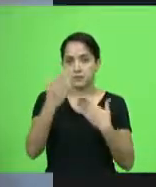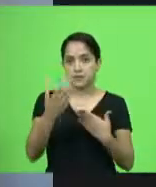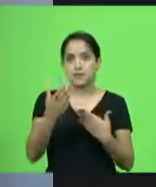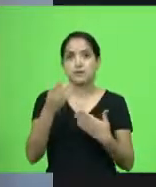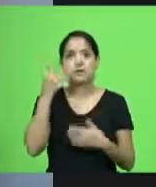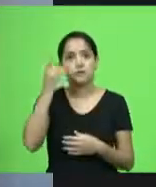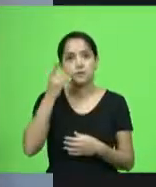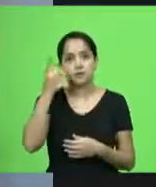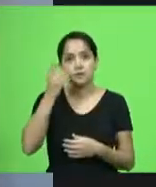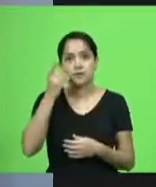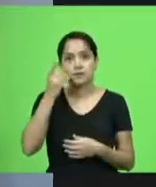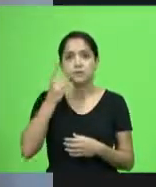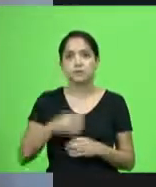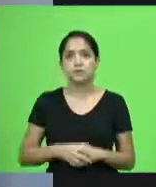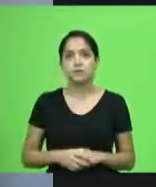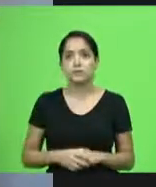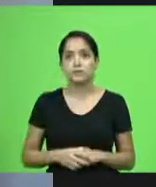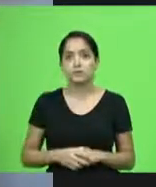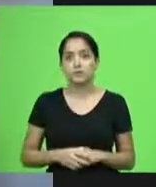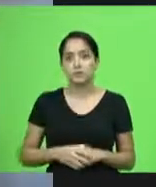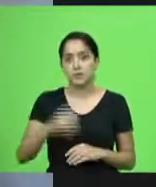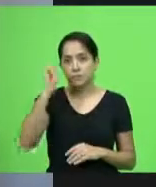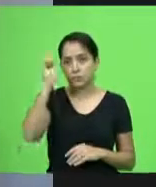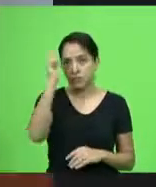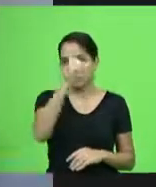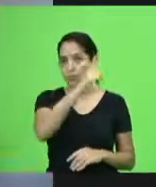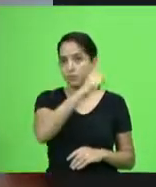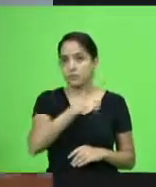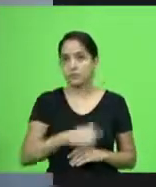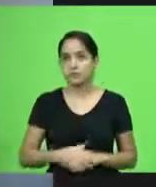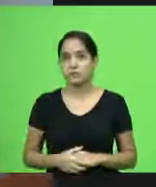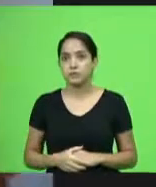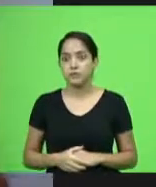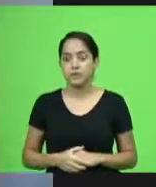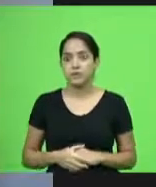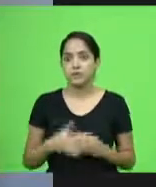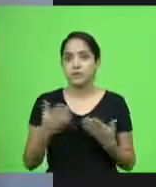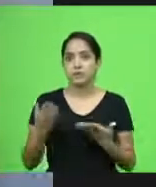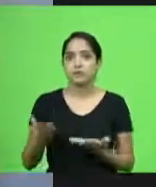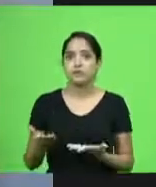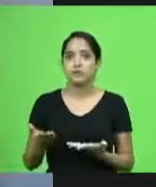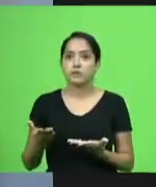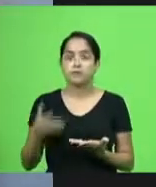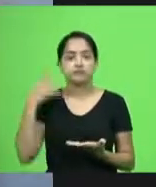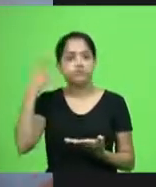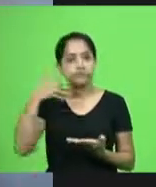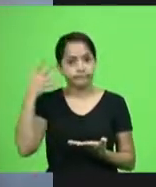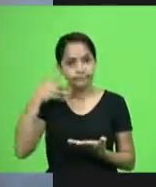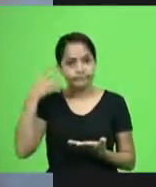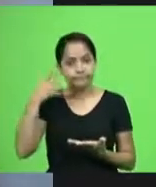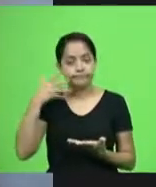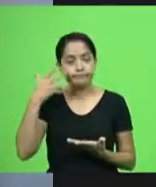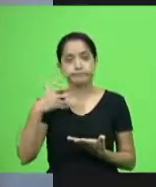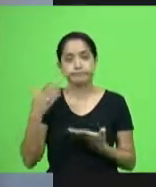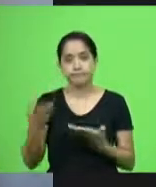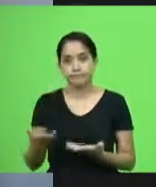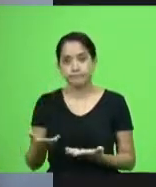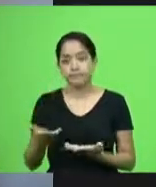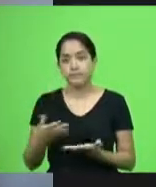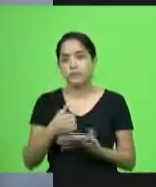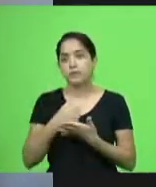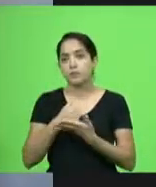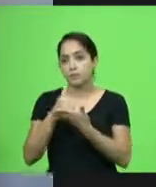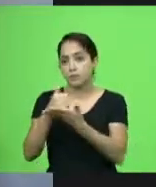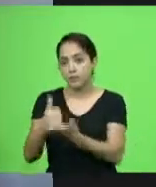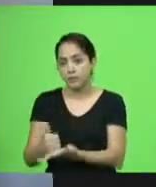Muito obrigado, deputado Milton Lopes. O vosso pronunciamento, eu quero que o senhor conte com o meu